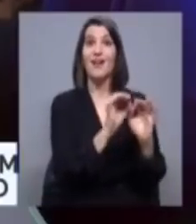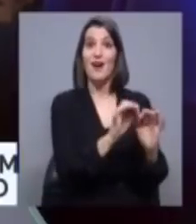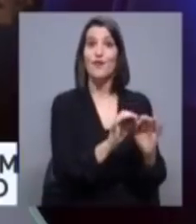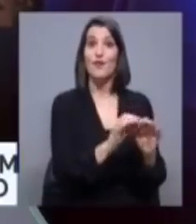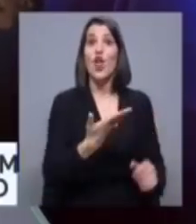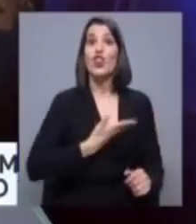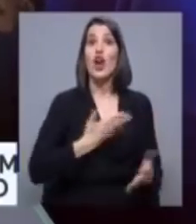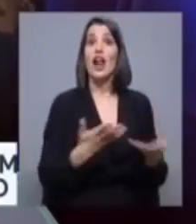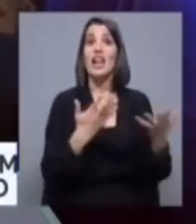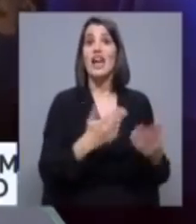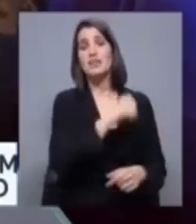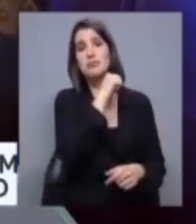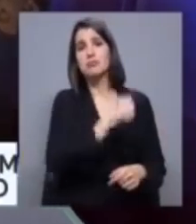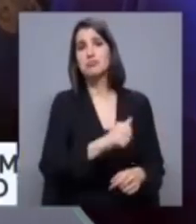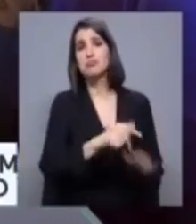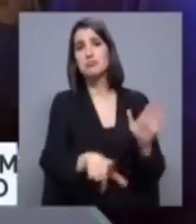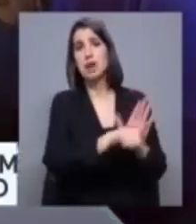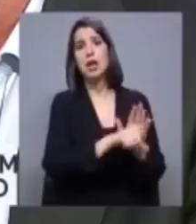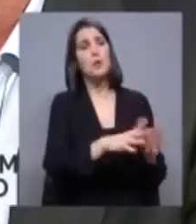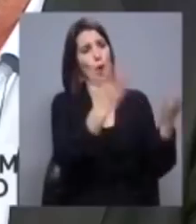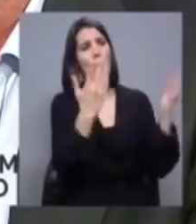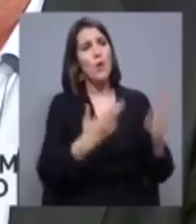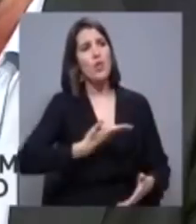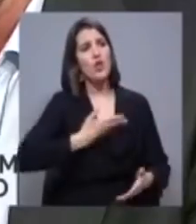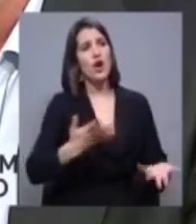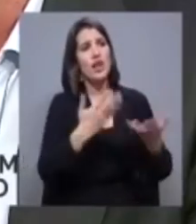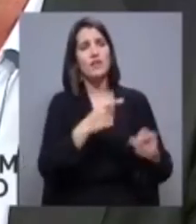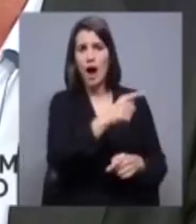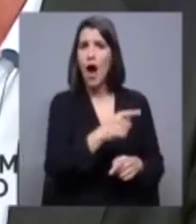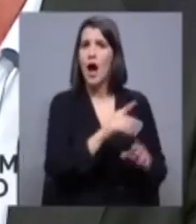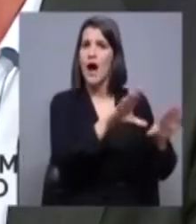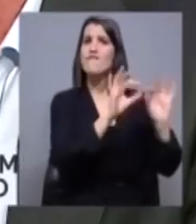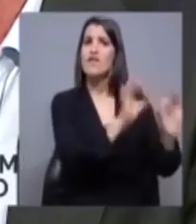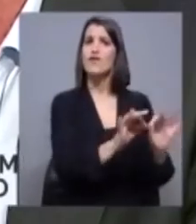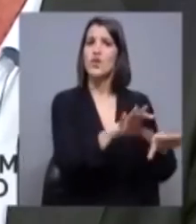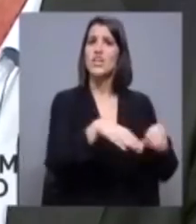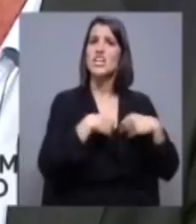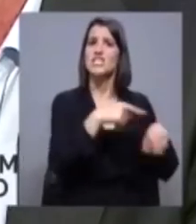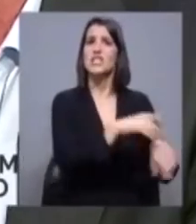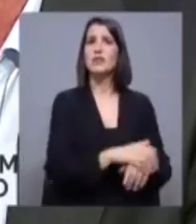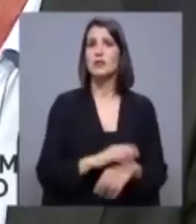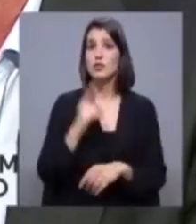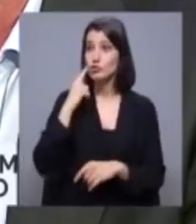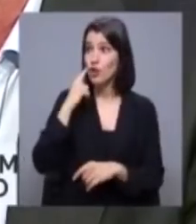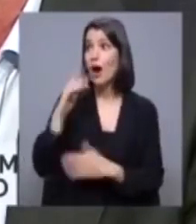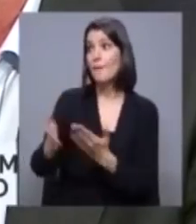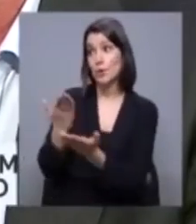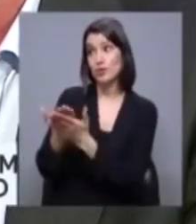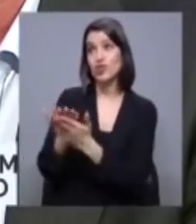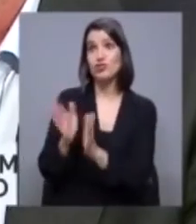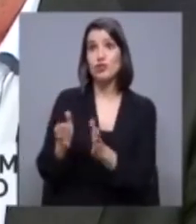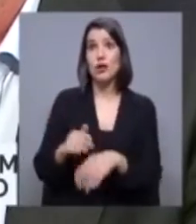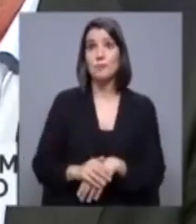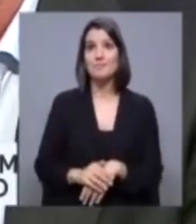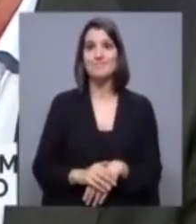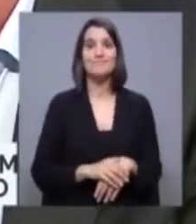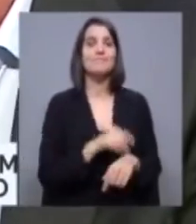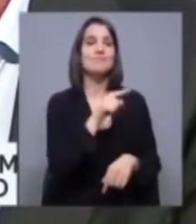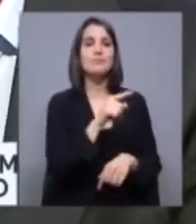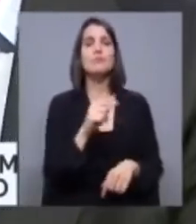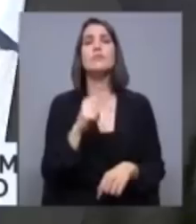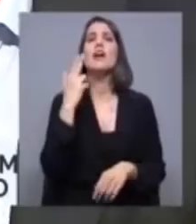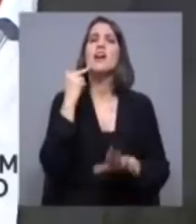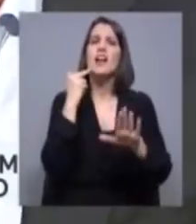da legalização das drogas leves favor já ouvi várias vezes é a favor da tragédia até apresenta solado não sei como